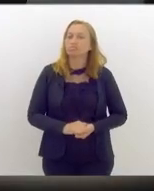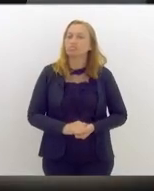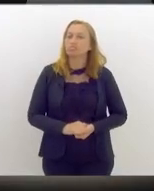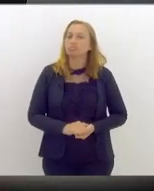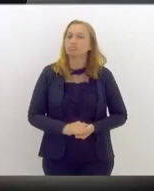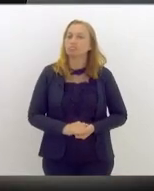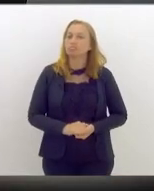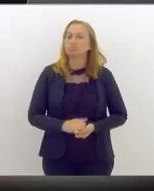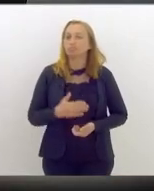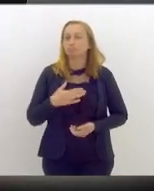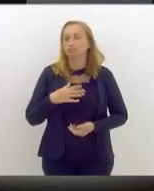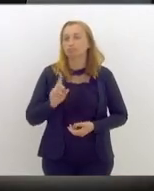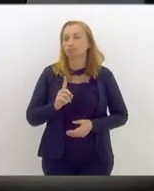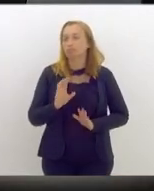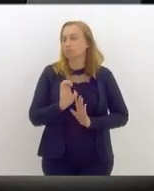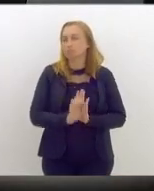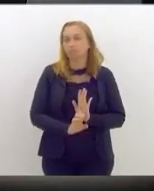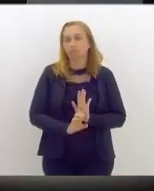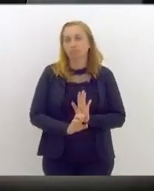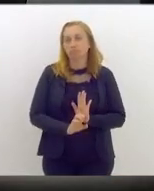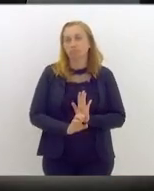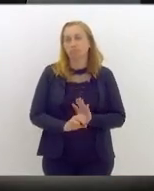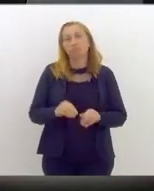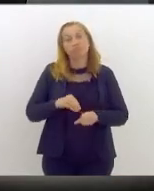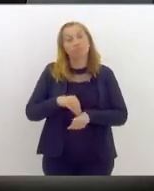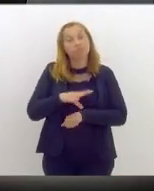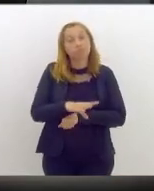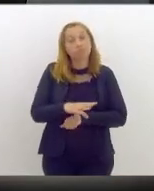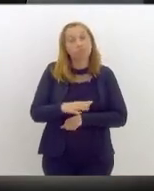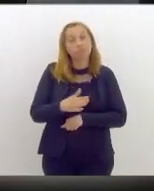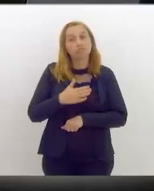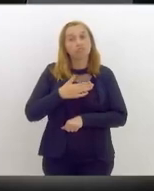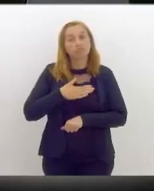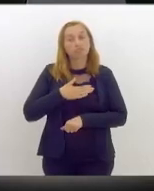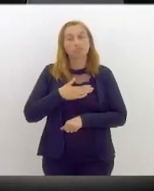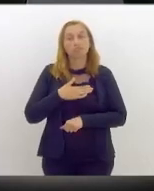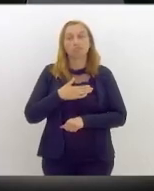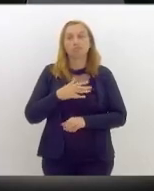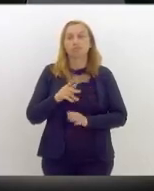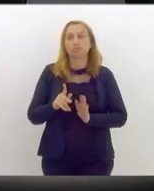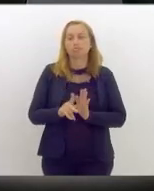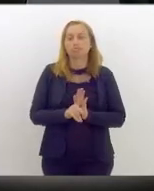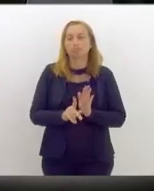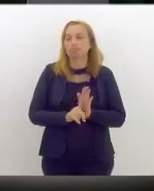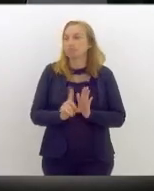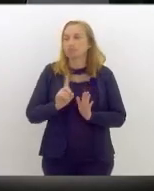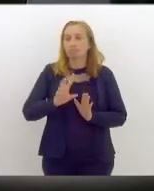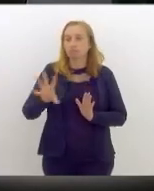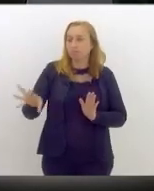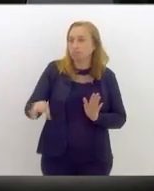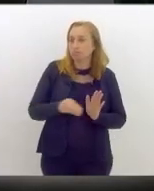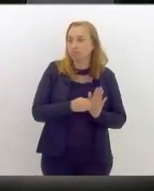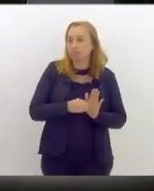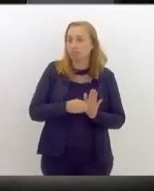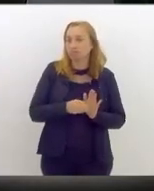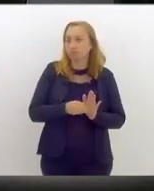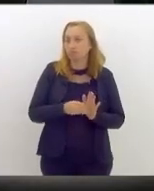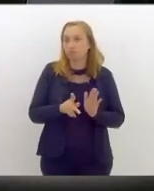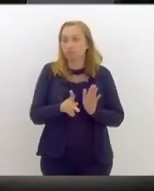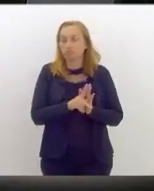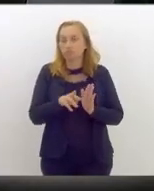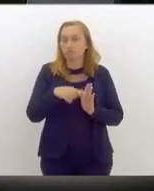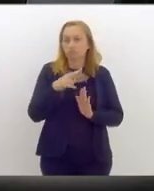não não mas no meu caso não ama emenda é um destaque ao meu relatório não é emenda não tá emendando o projeto de resolução